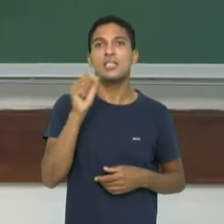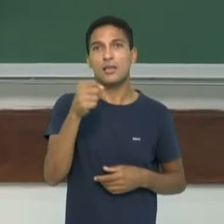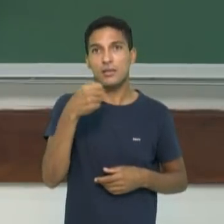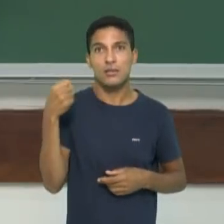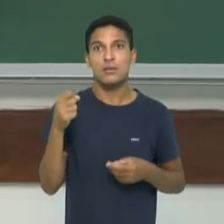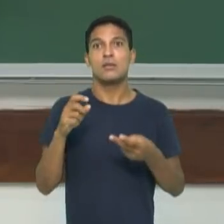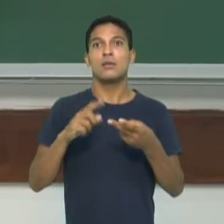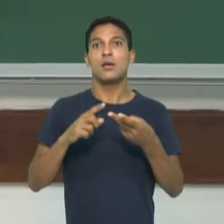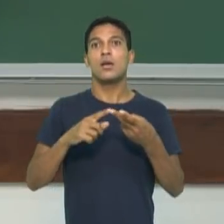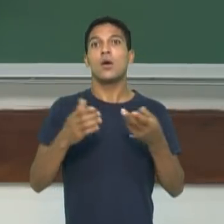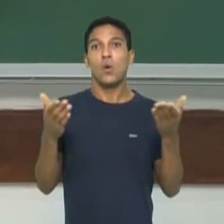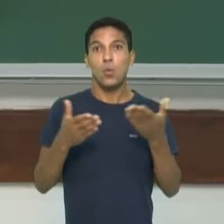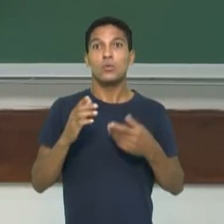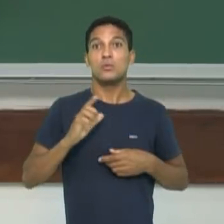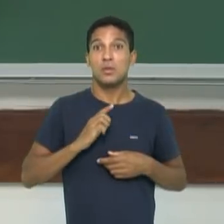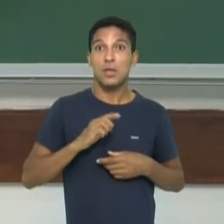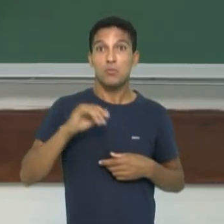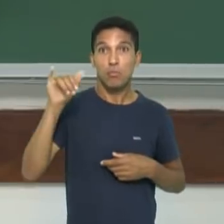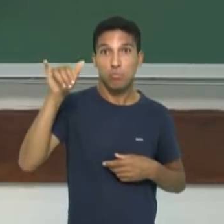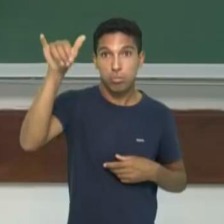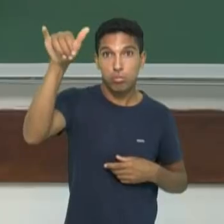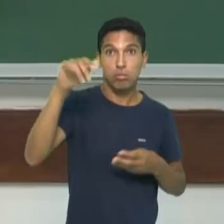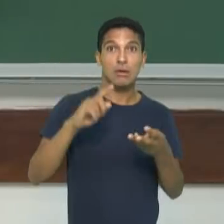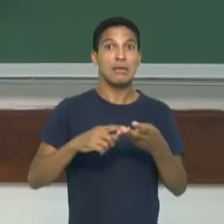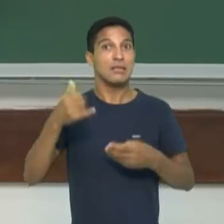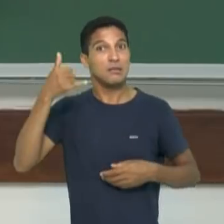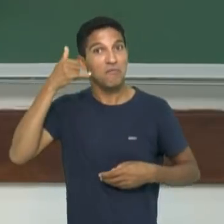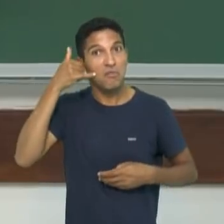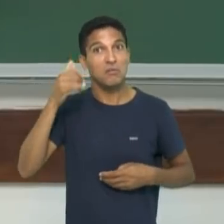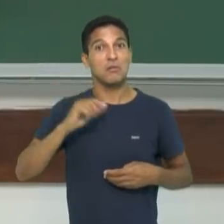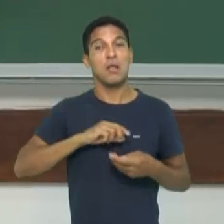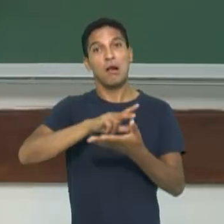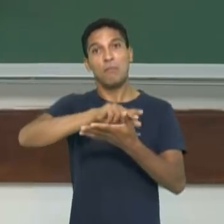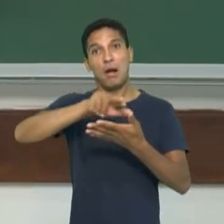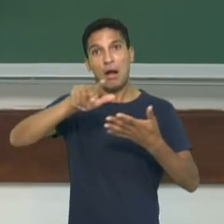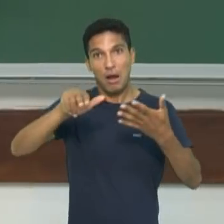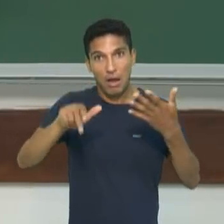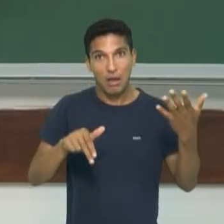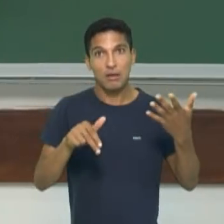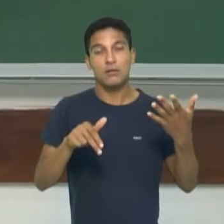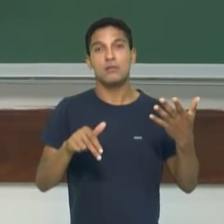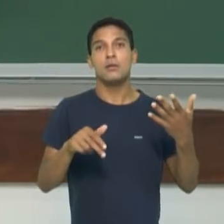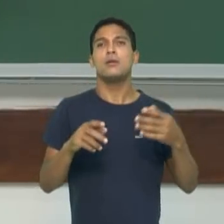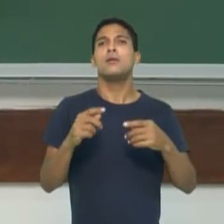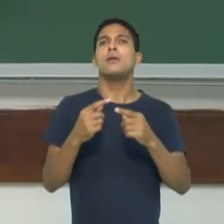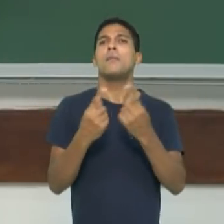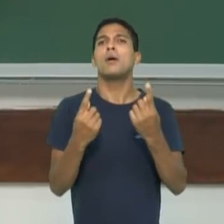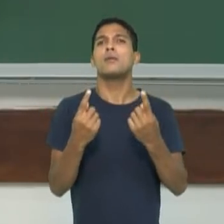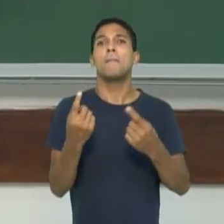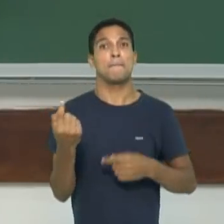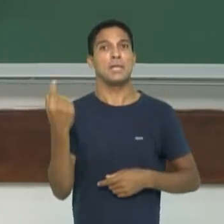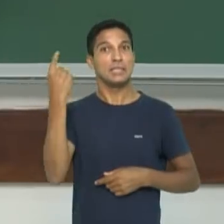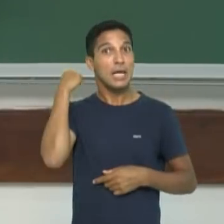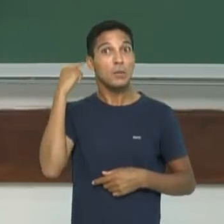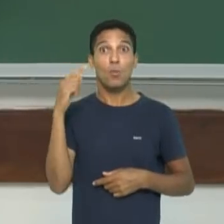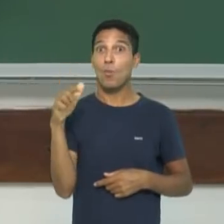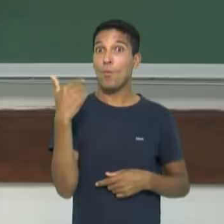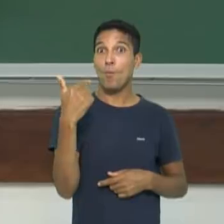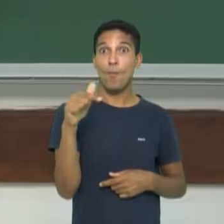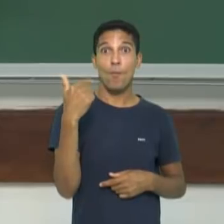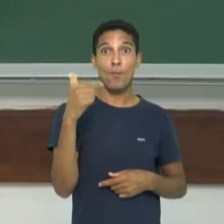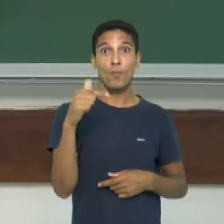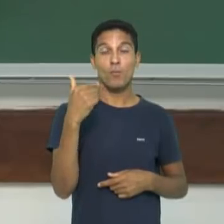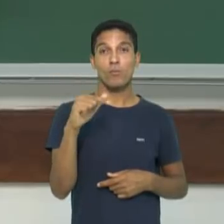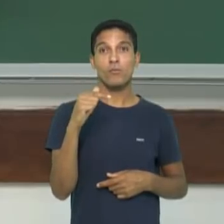tinham nada, não é verdade? Olha a dificuldade, nem estradas, eram caminhos que eram feitos pelos índios,